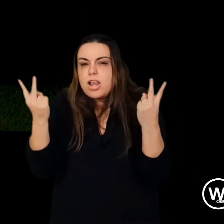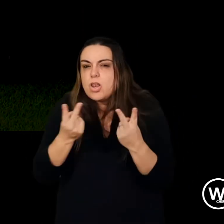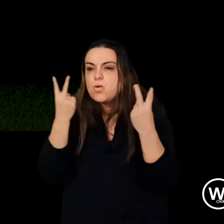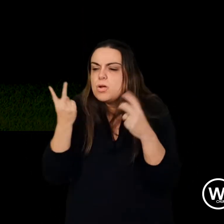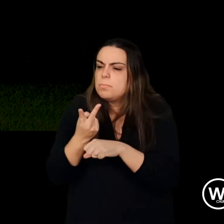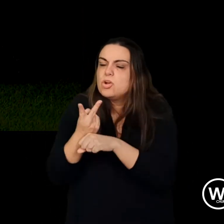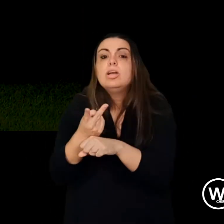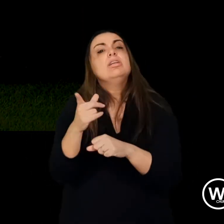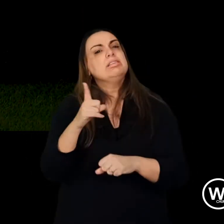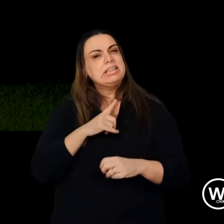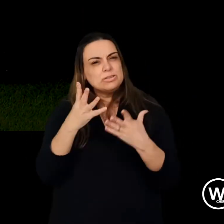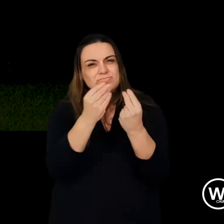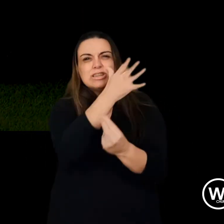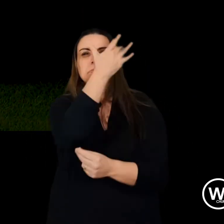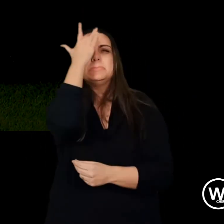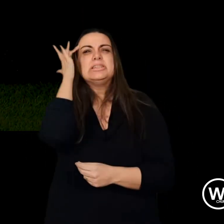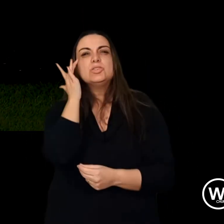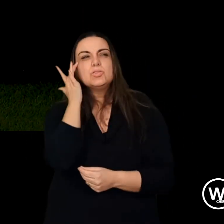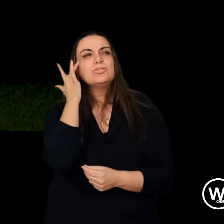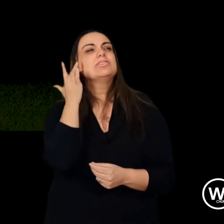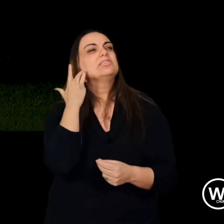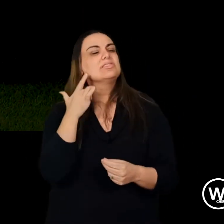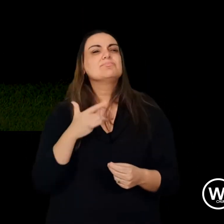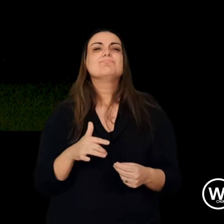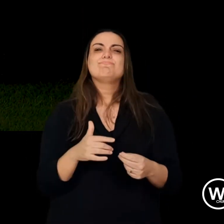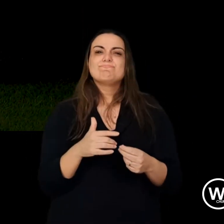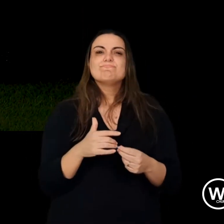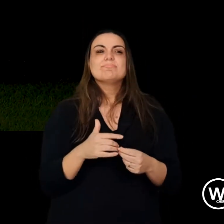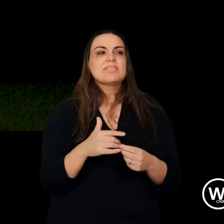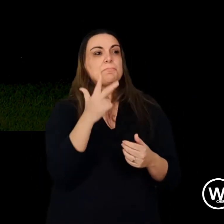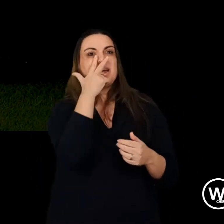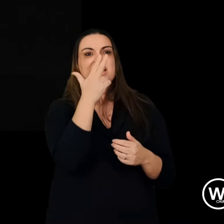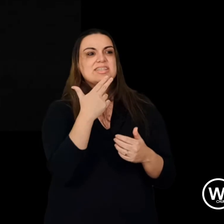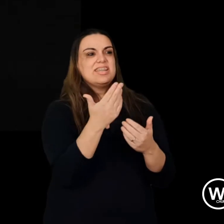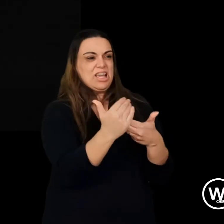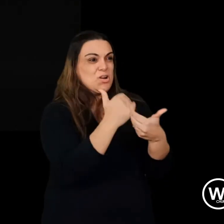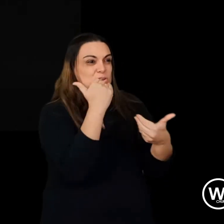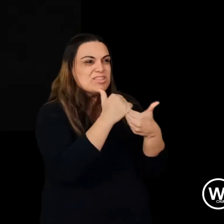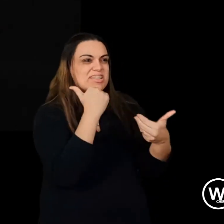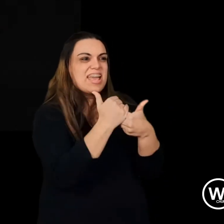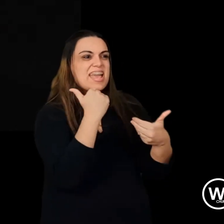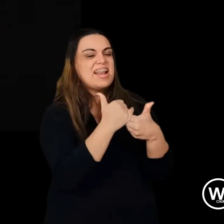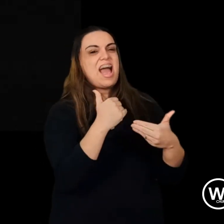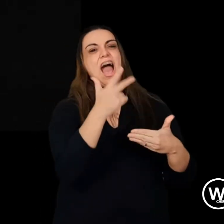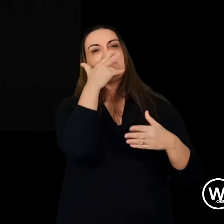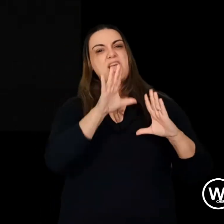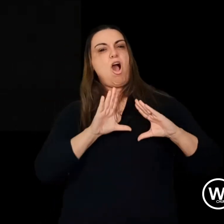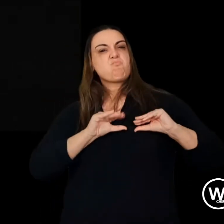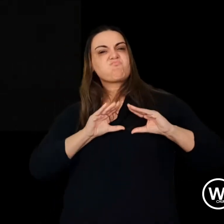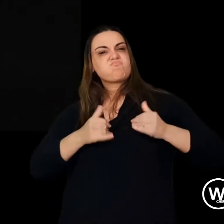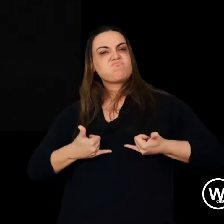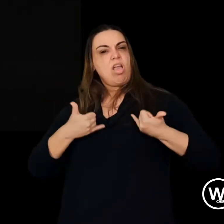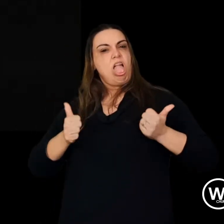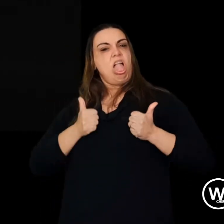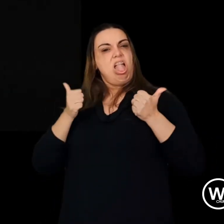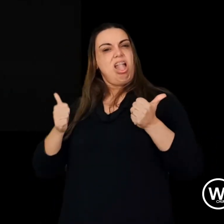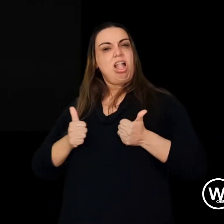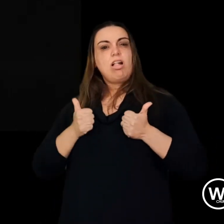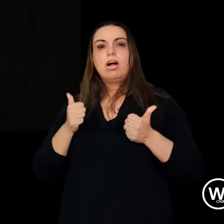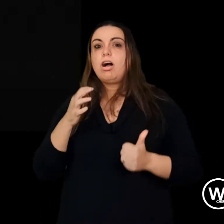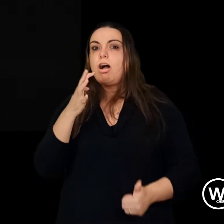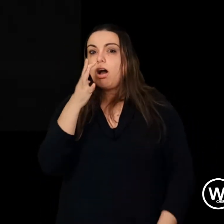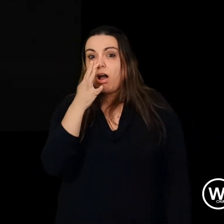tem de pessoas buscando conselhos que agradam o seu coração, que afagam o seu ego, é de